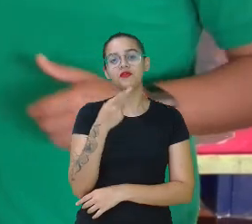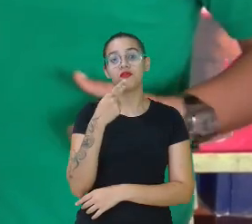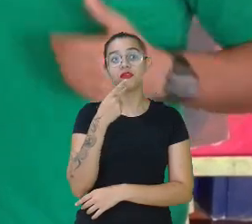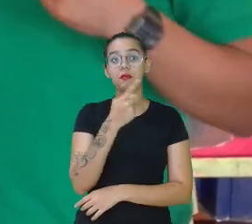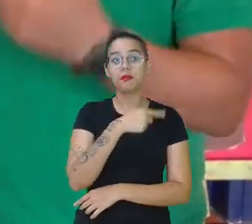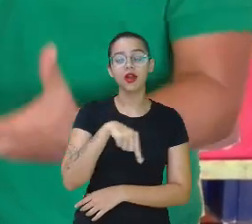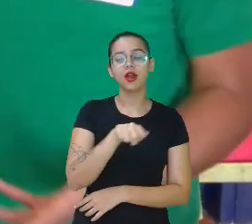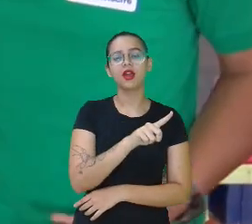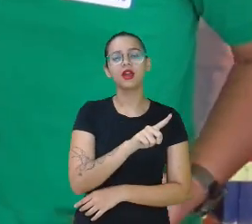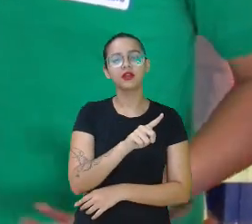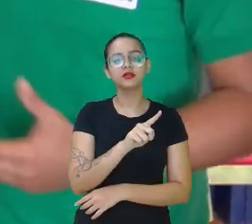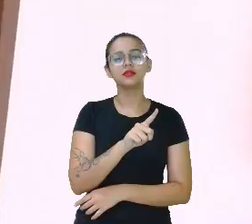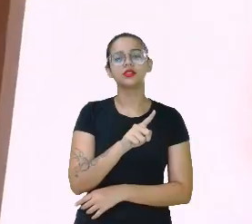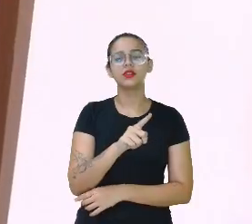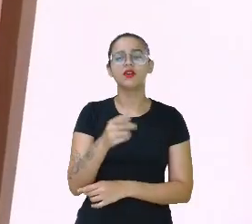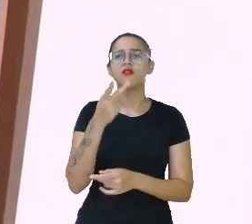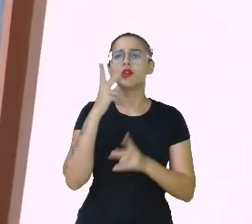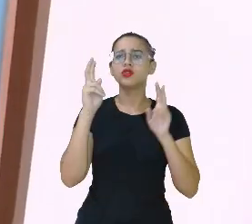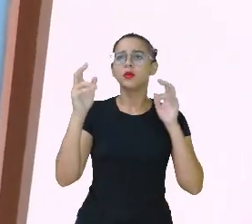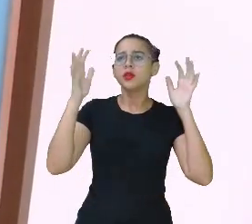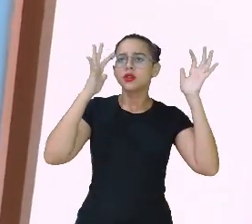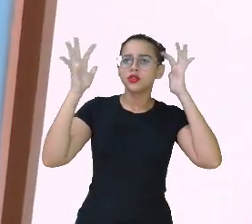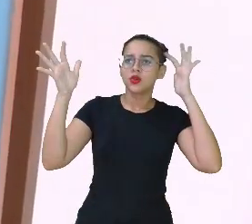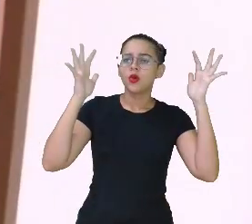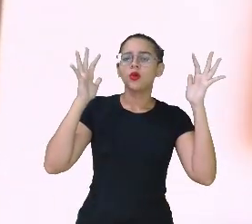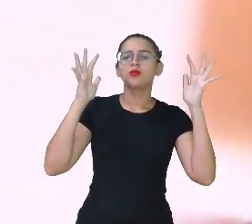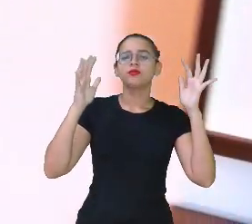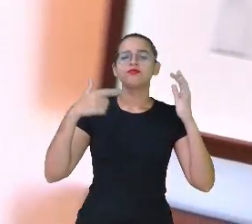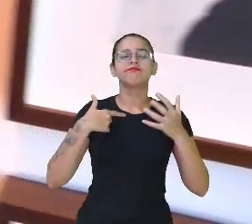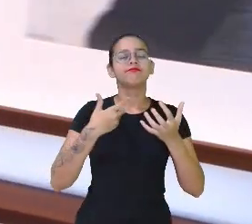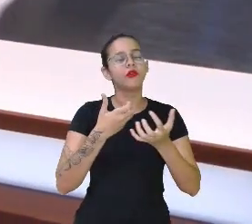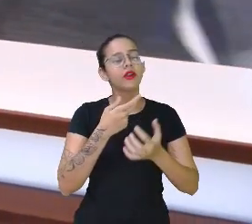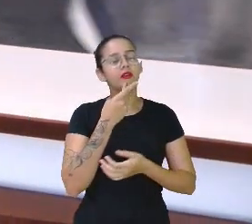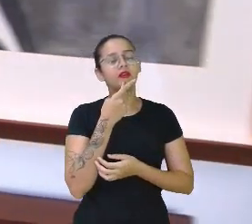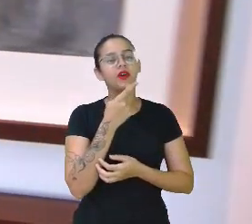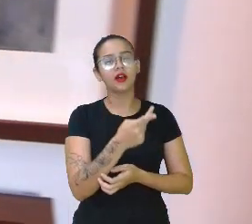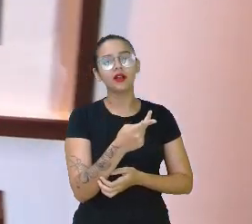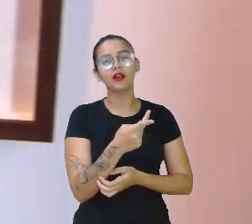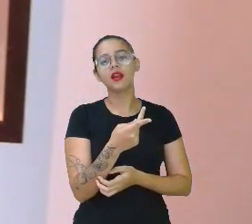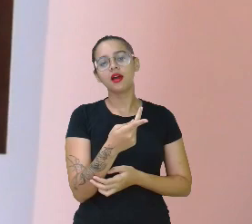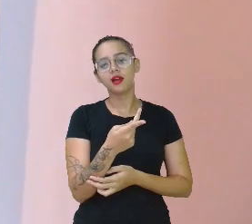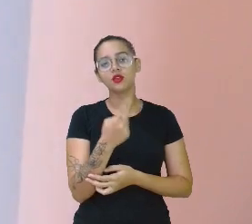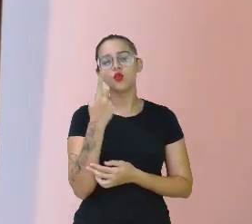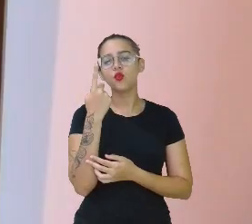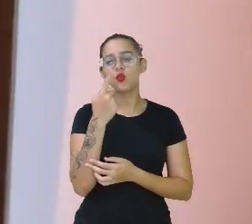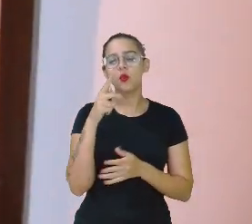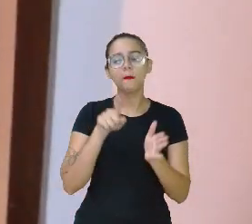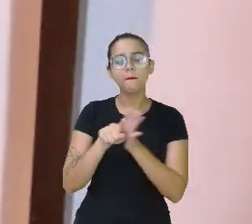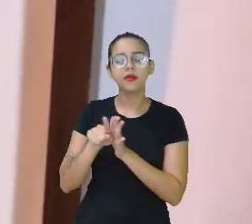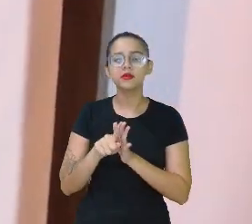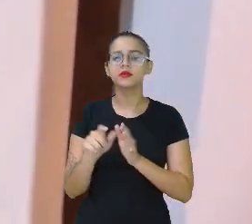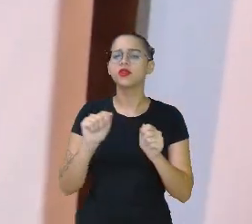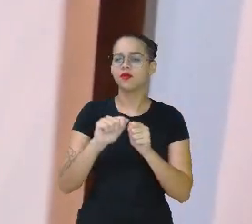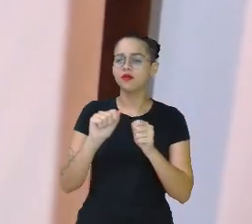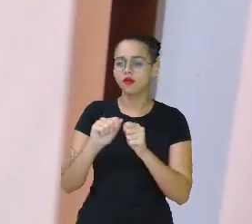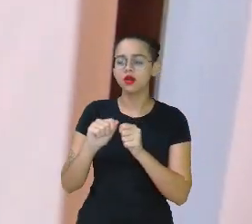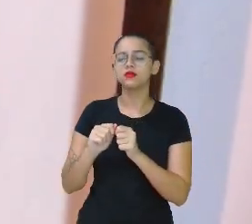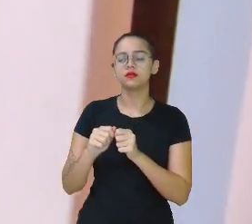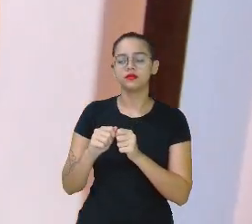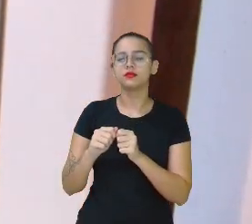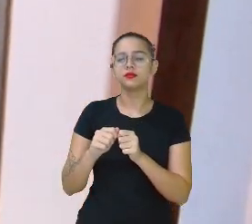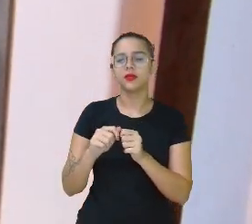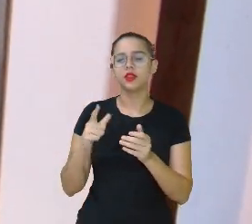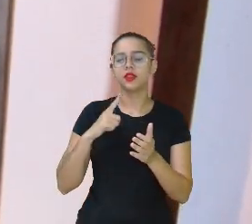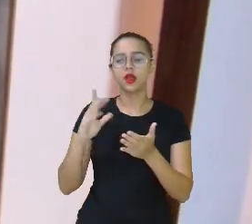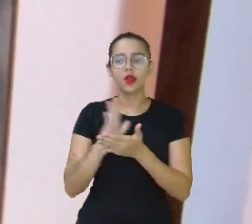aí, para falar sobre sonhos, para falar sobre isso. Eu queria falar de uma pesquisa que eu venho fazendo. Tem algumas